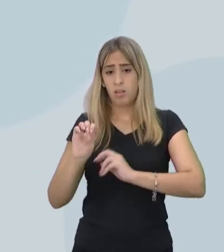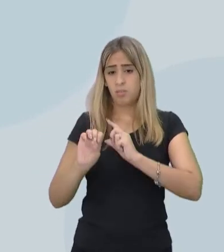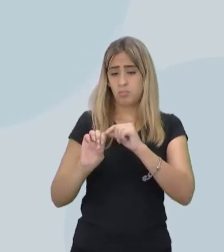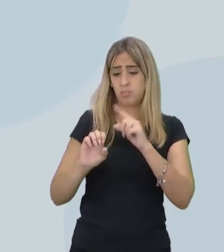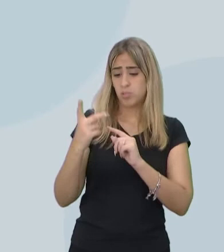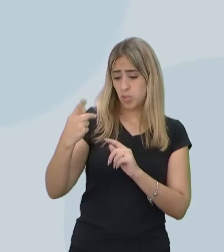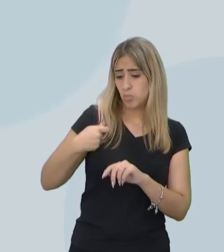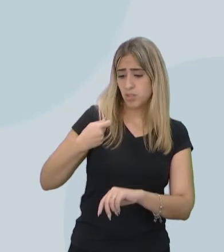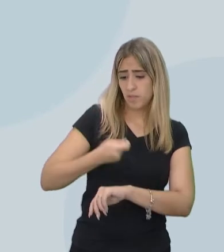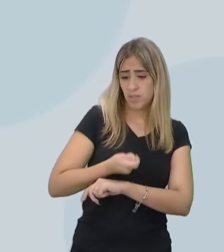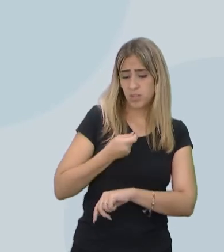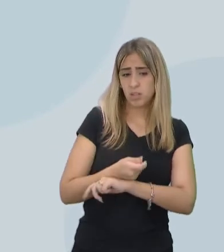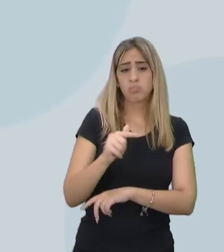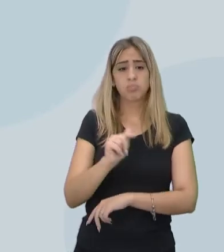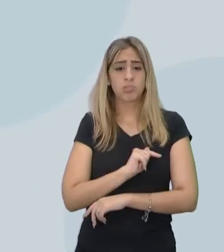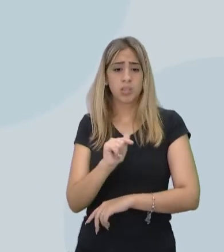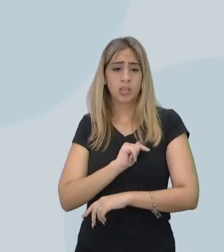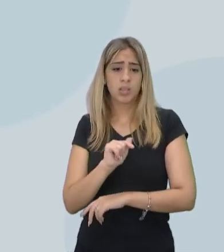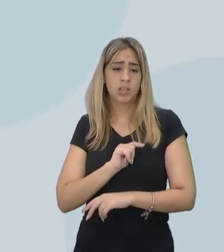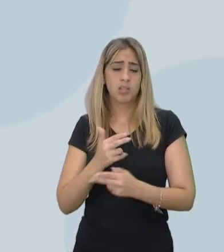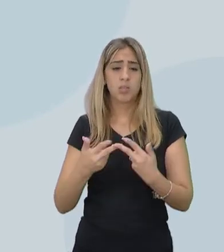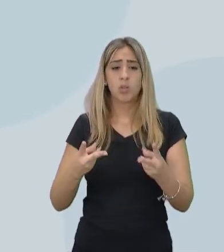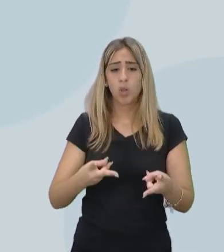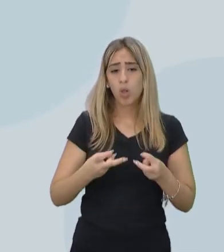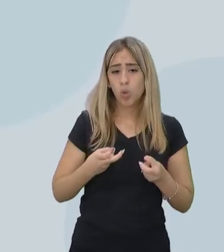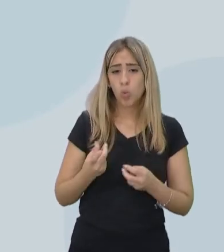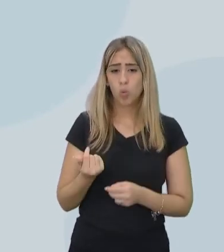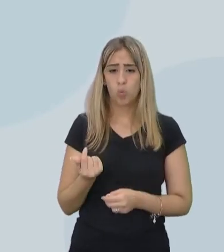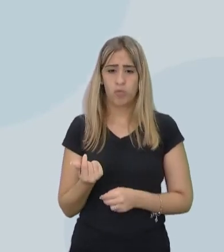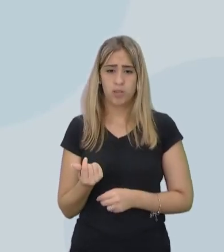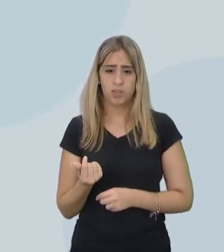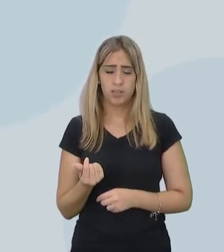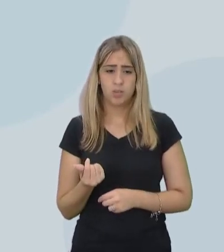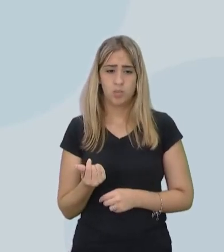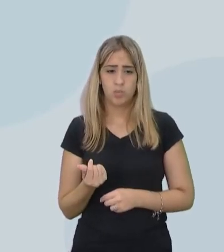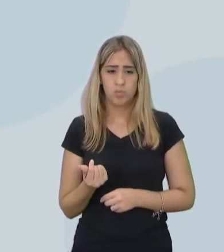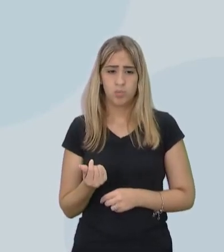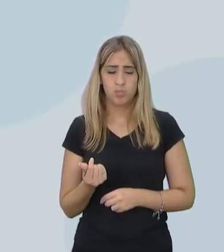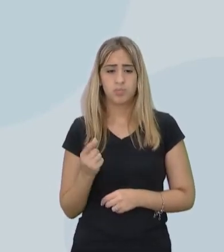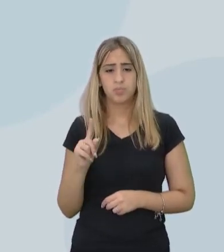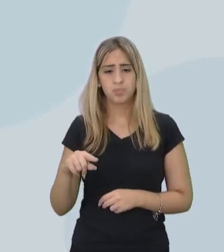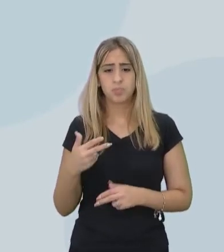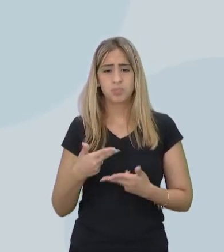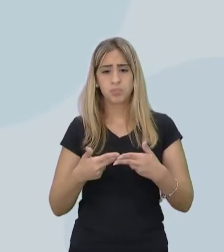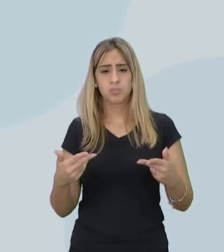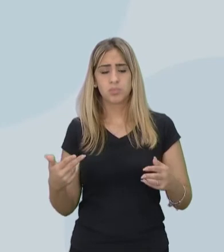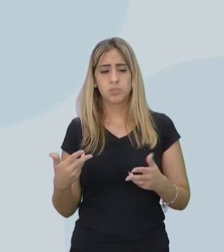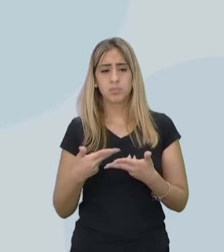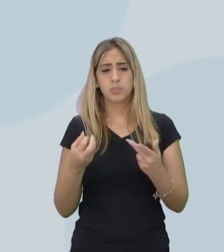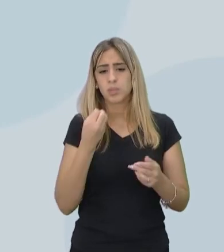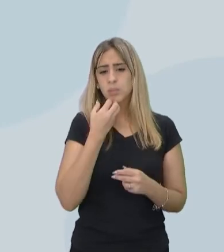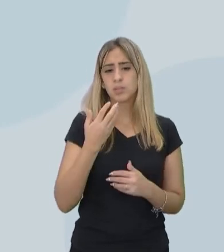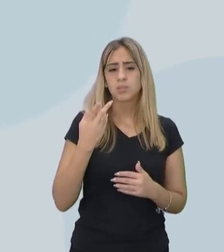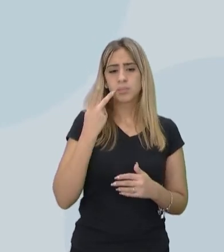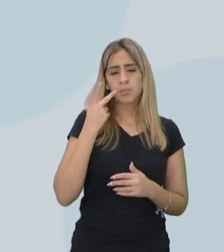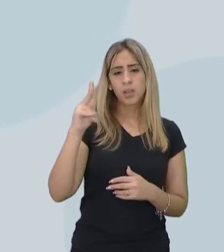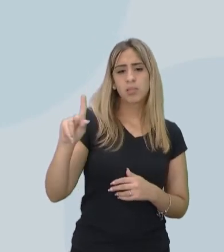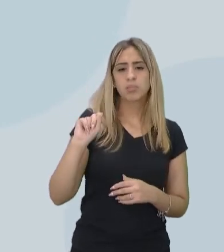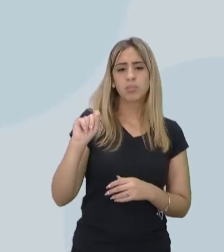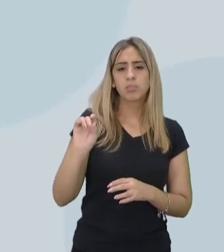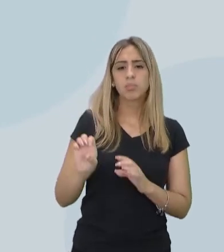seus investidores obtenham algum ganho financeiro. O lucro é condição essencial para o